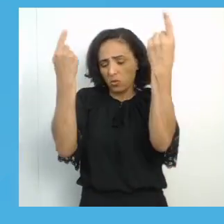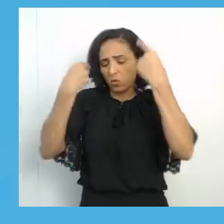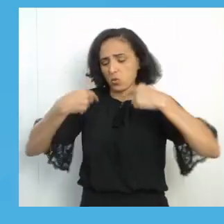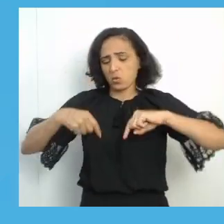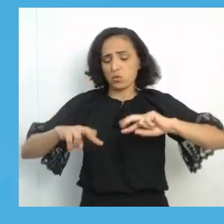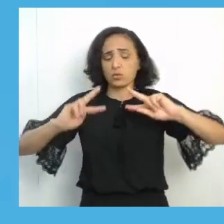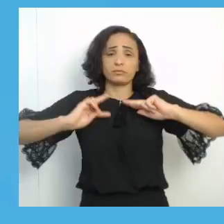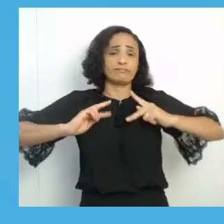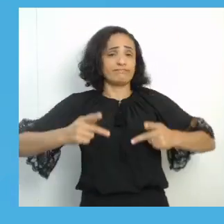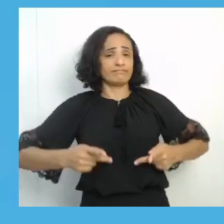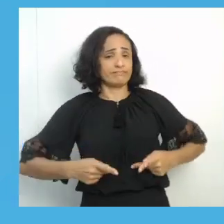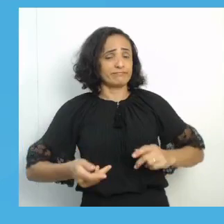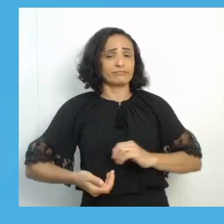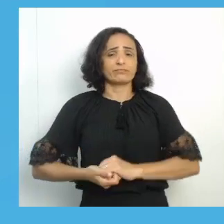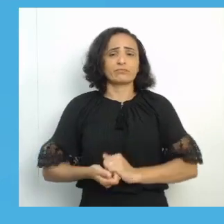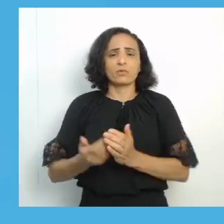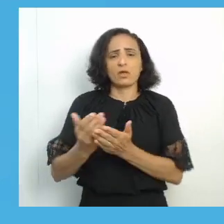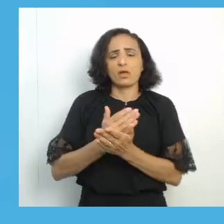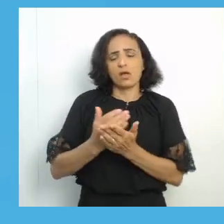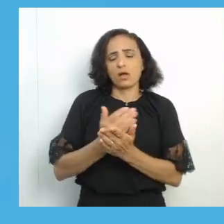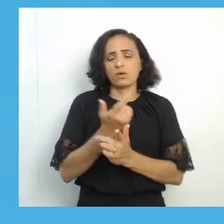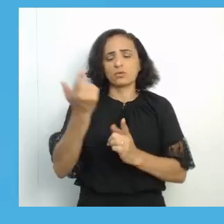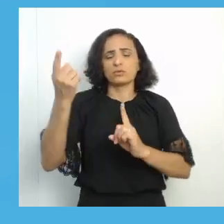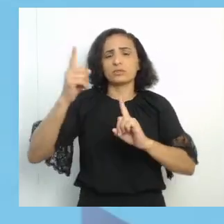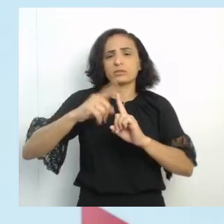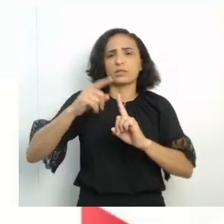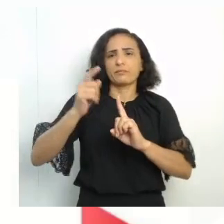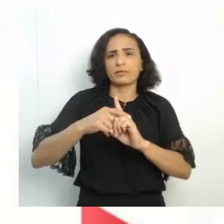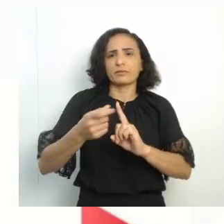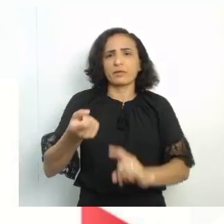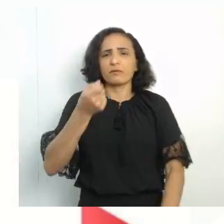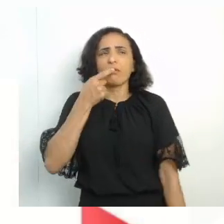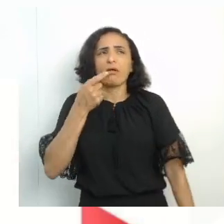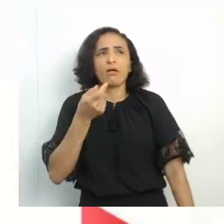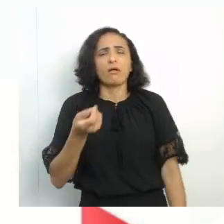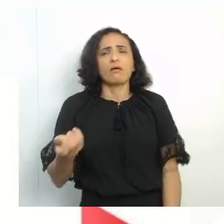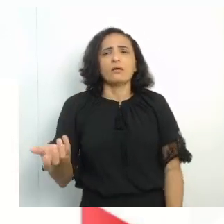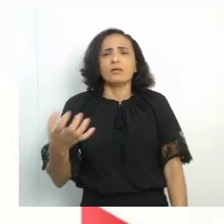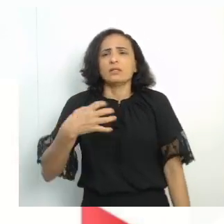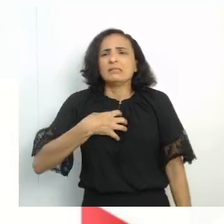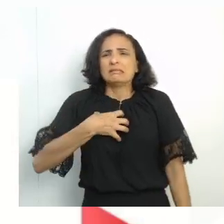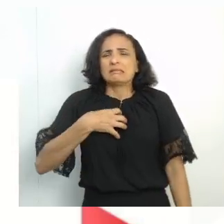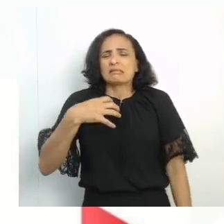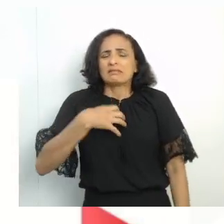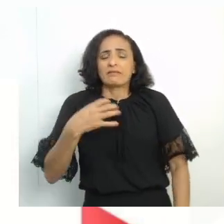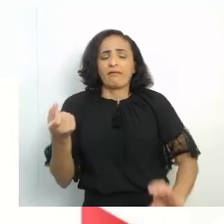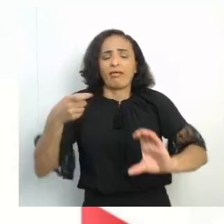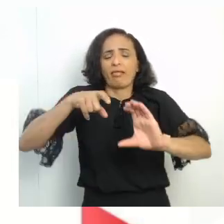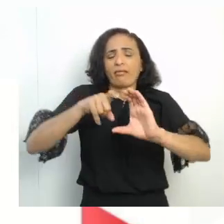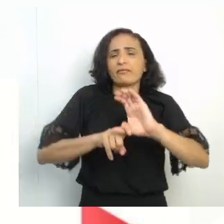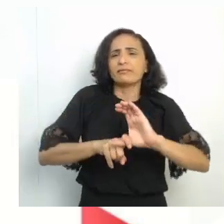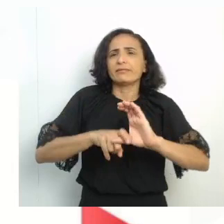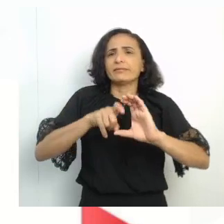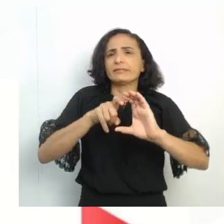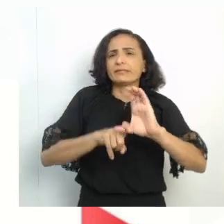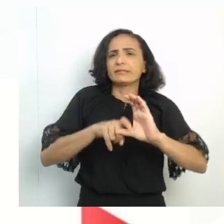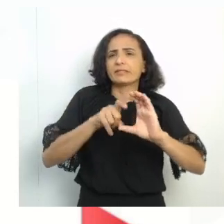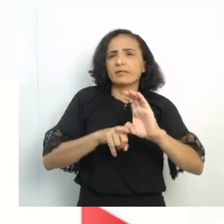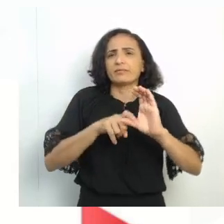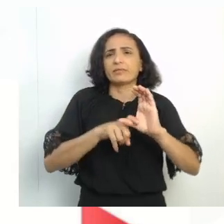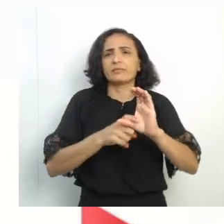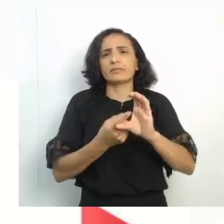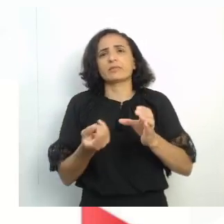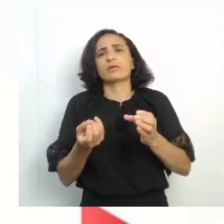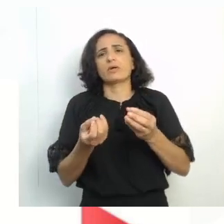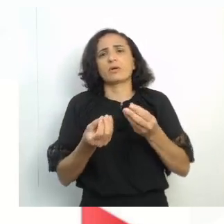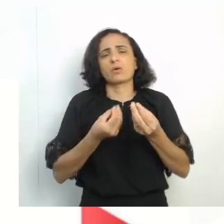A gente tem um tipo de droga que é depressora, temos as drogas que são estimulantes